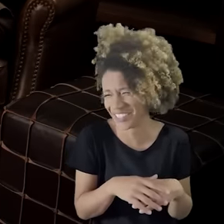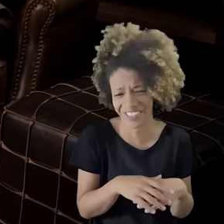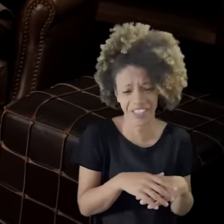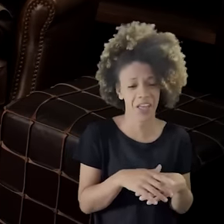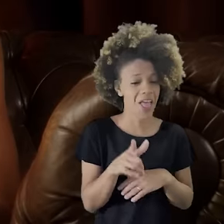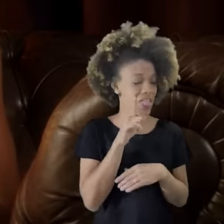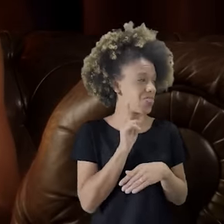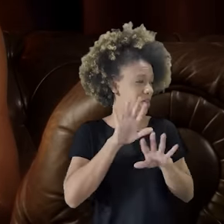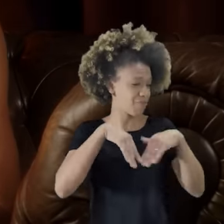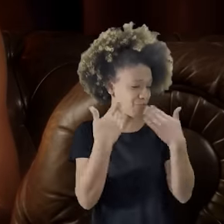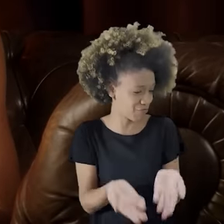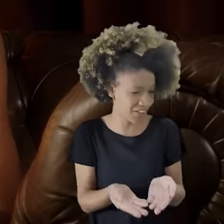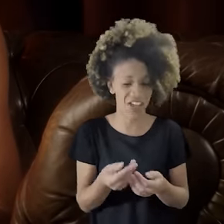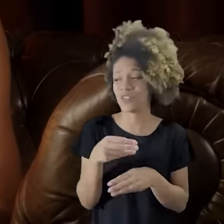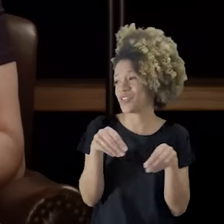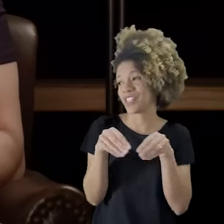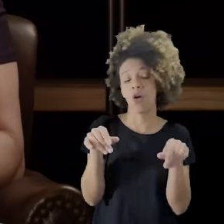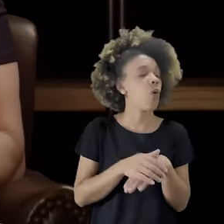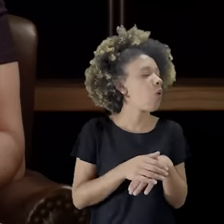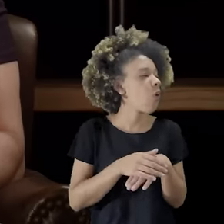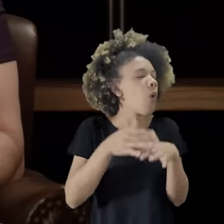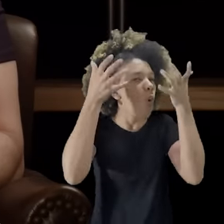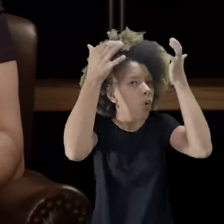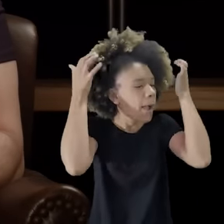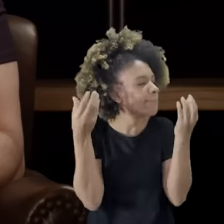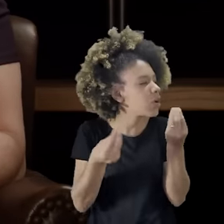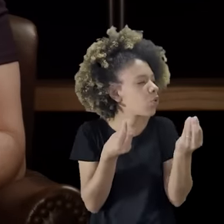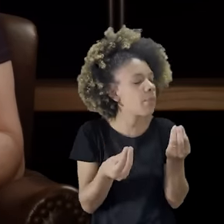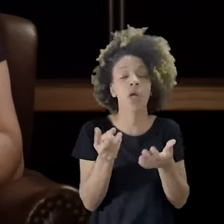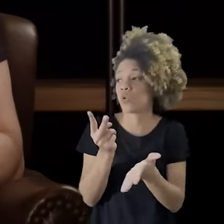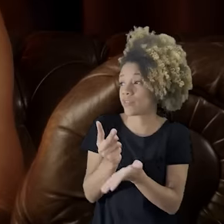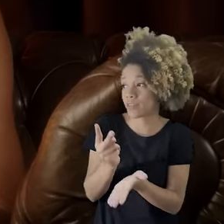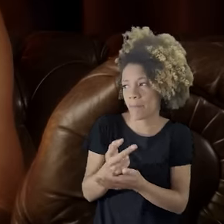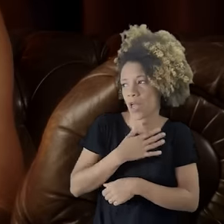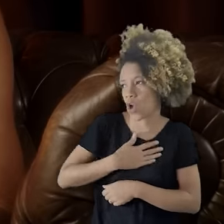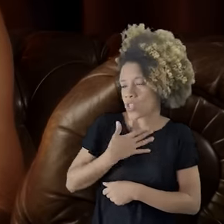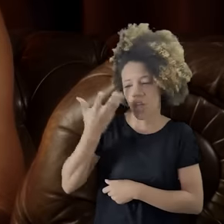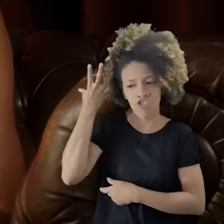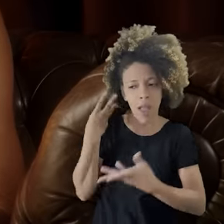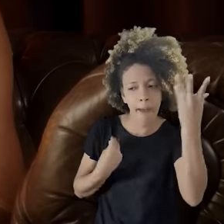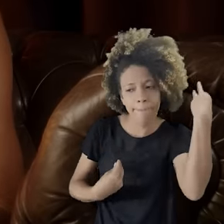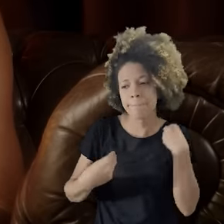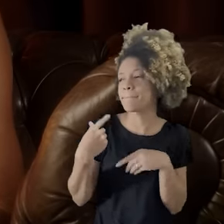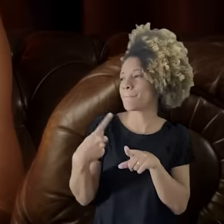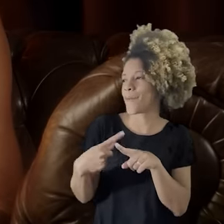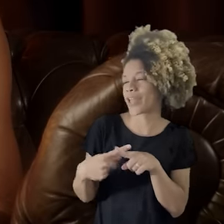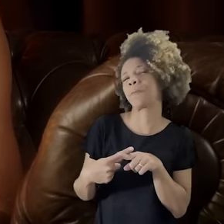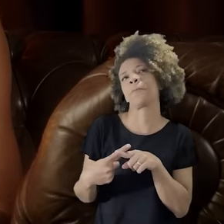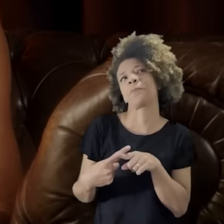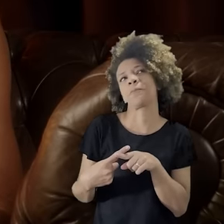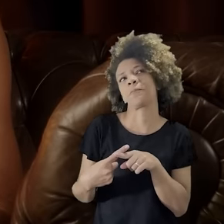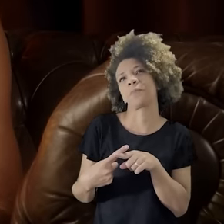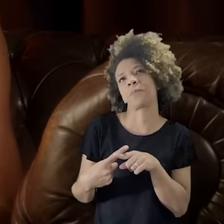tentar dormir em cima do saco Seu cabelo era como na época Olha eu sempre gostei de ter cabelo comprido porque